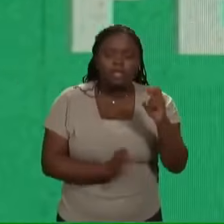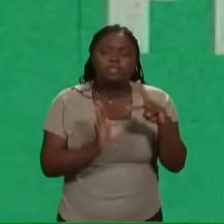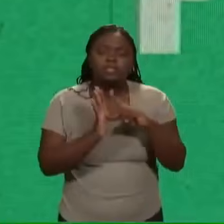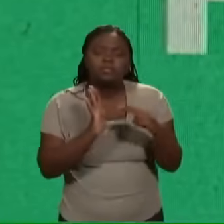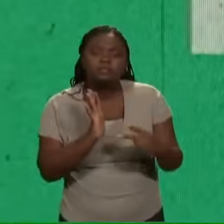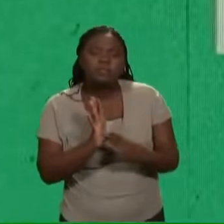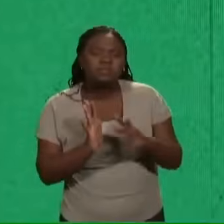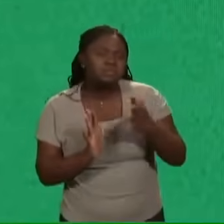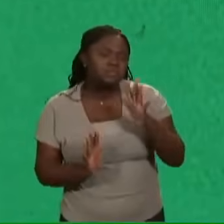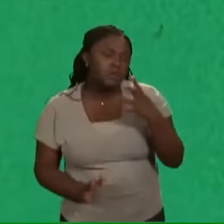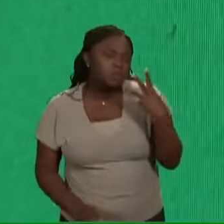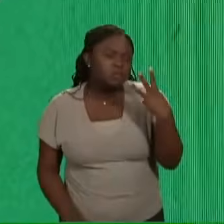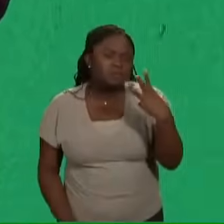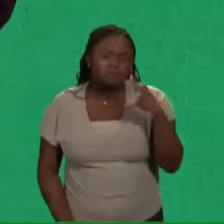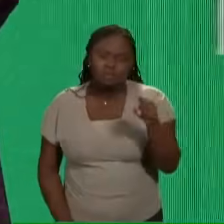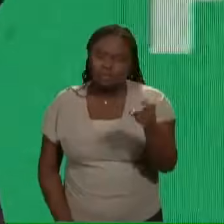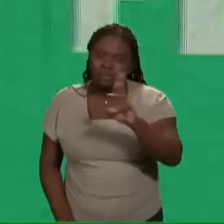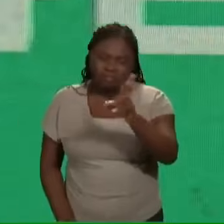reais.